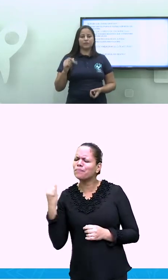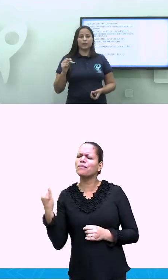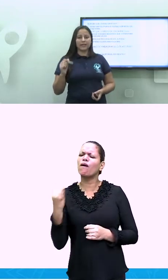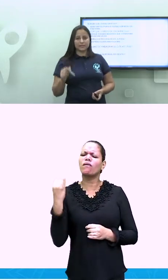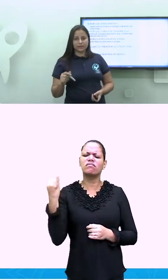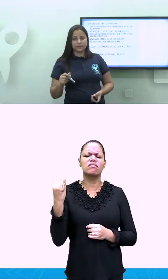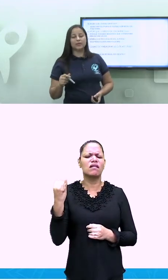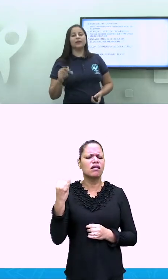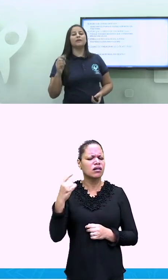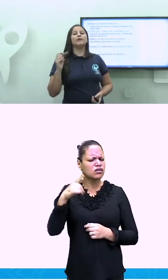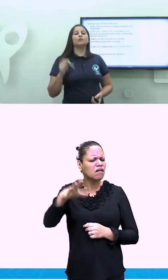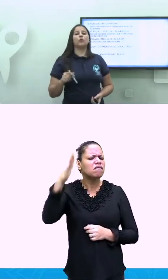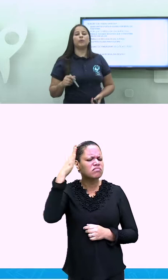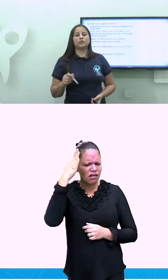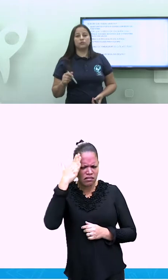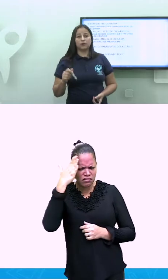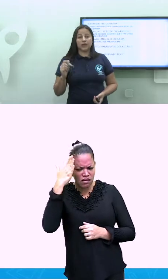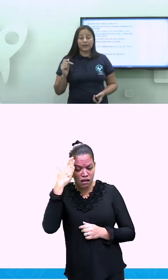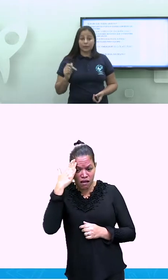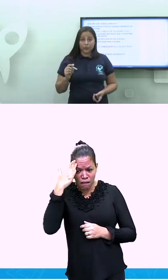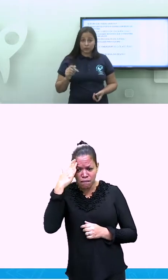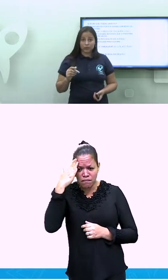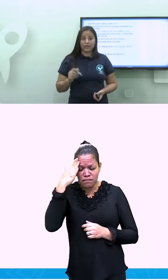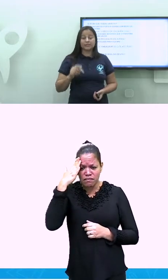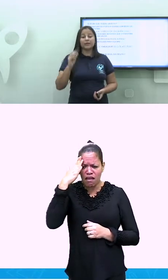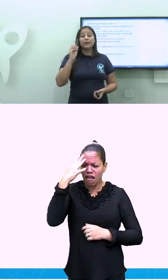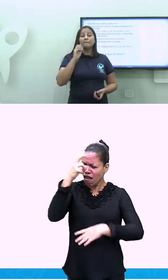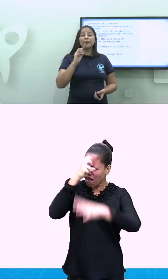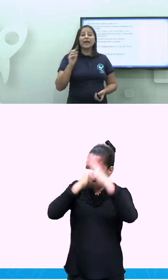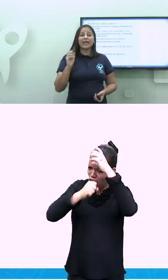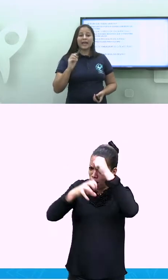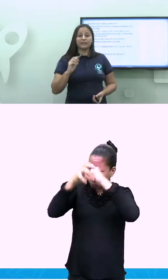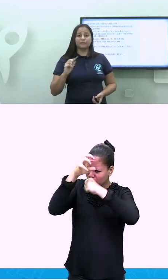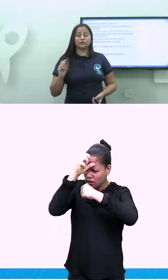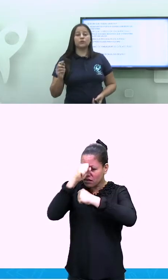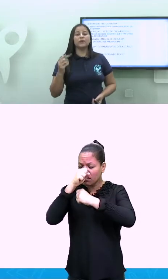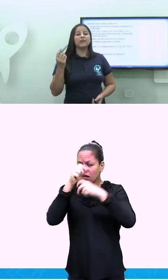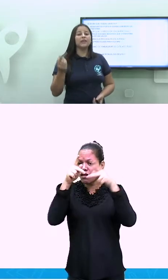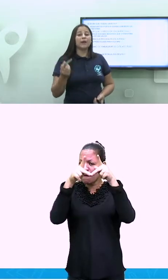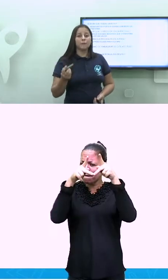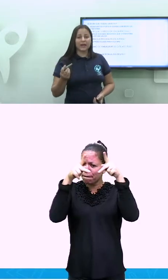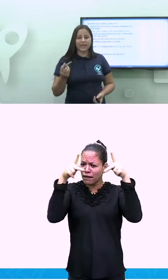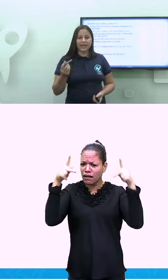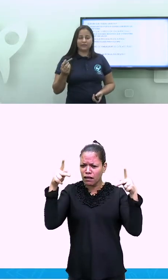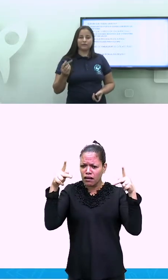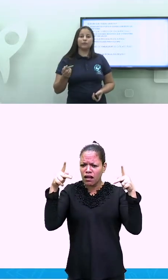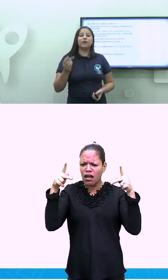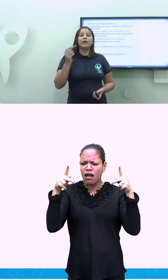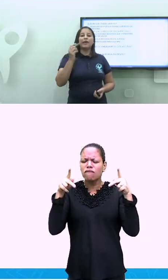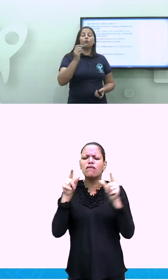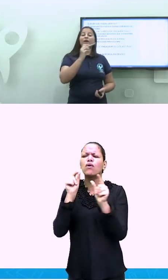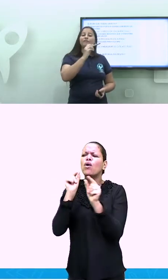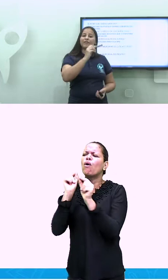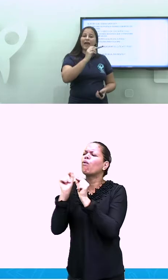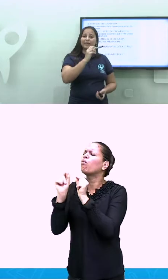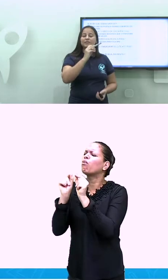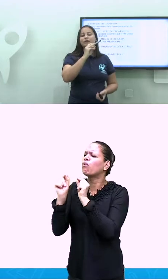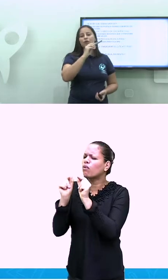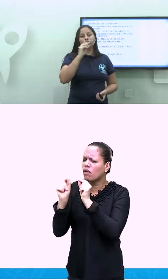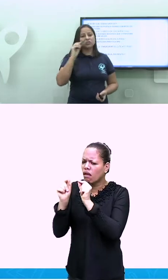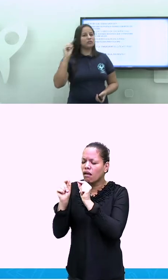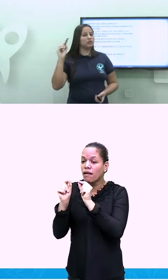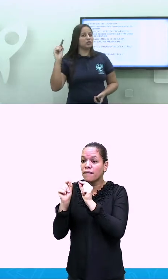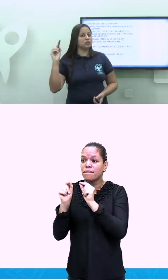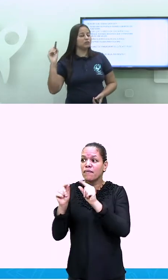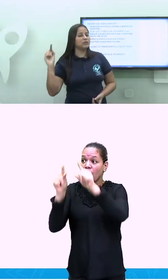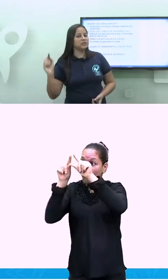na TV Educação, né? No componente curricular Língua Portuguesa, parágrafos. O que é um parágrafo? É uma frase com